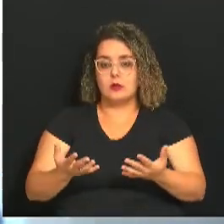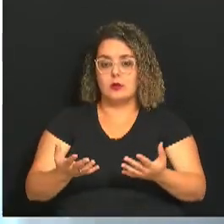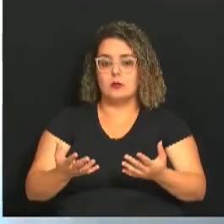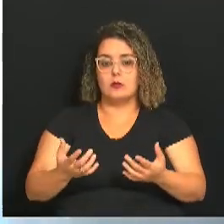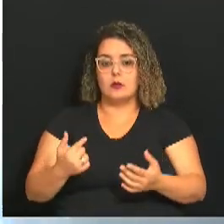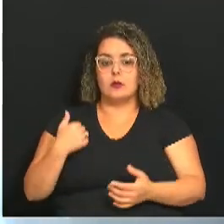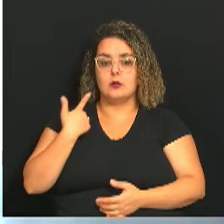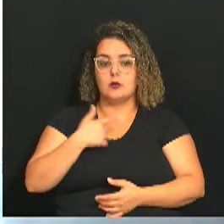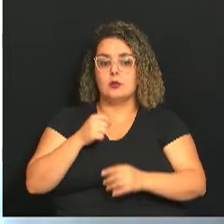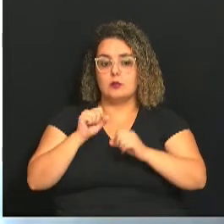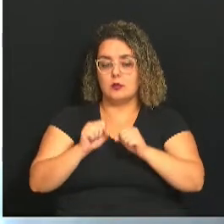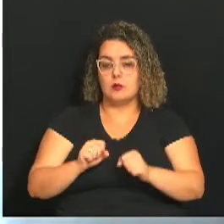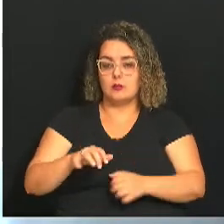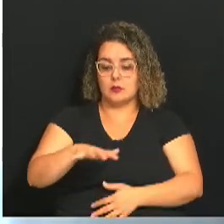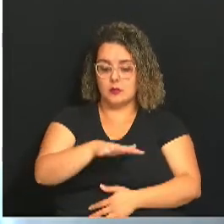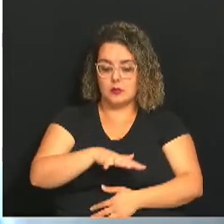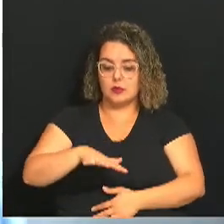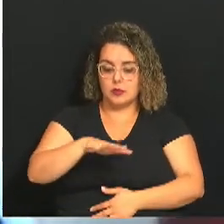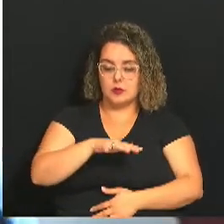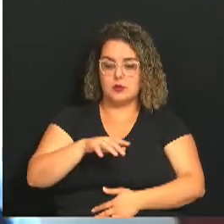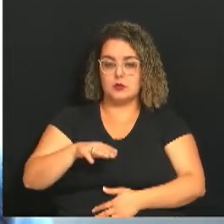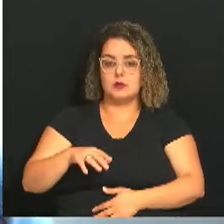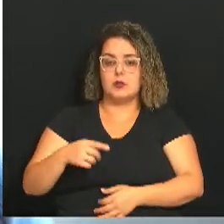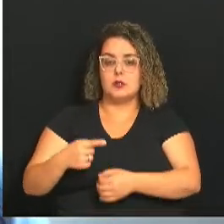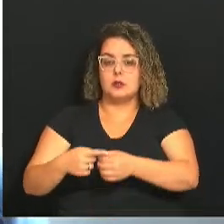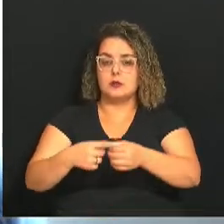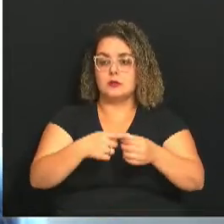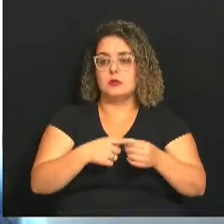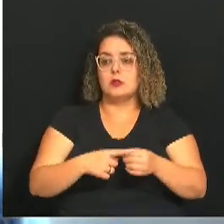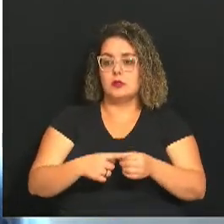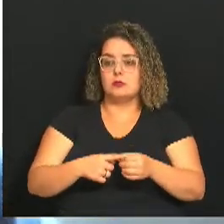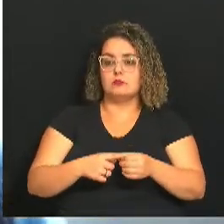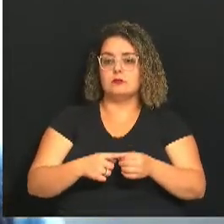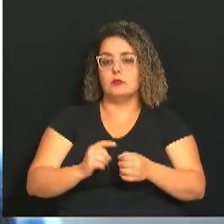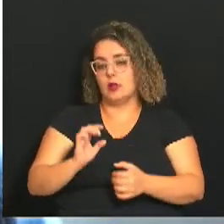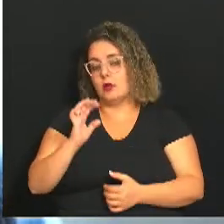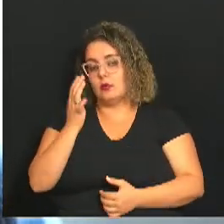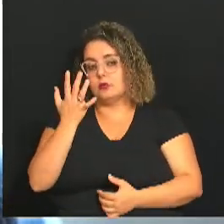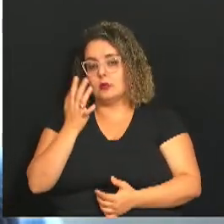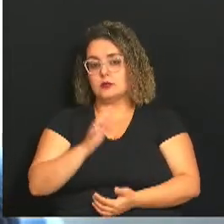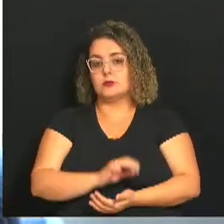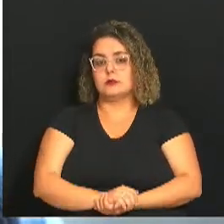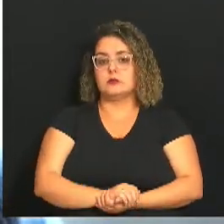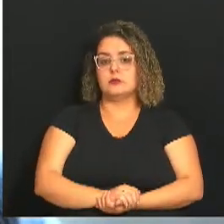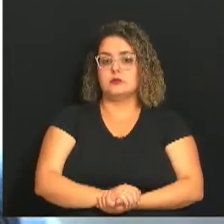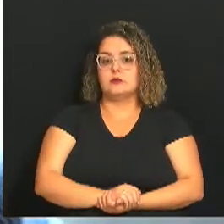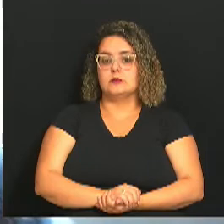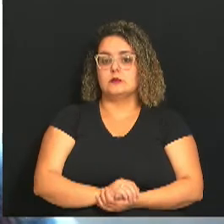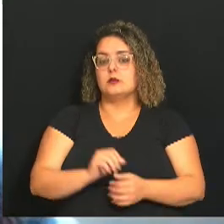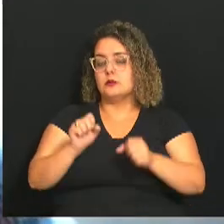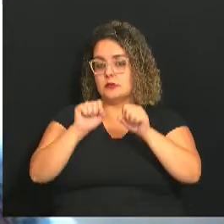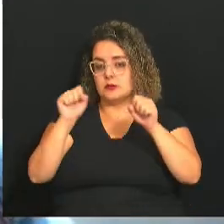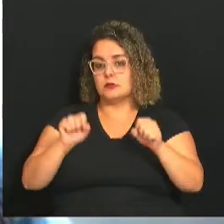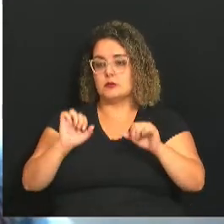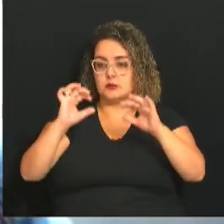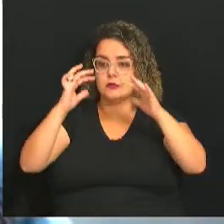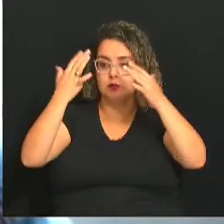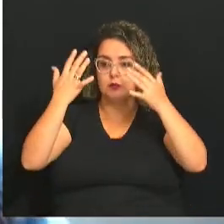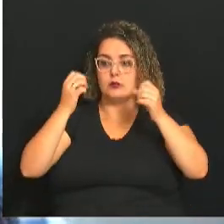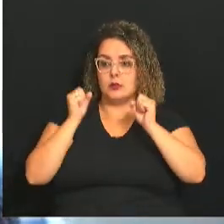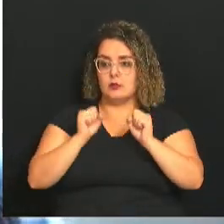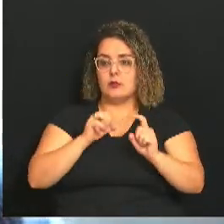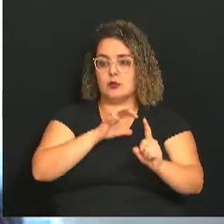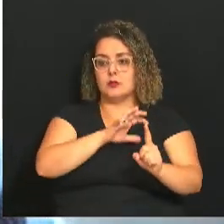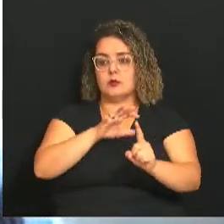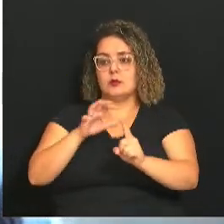hoje para que na nossa região se forme esse tipo de sistema meteorológico, né, e pode causar impactos, né,